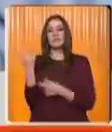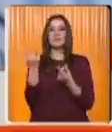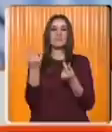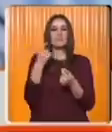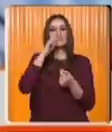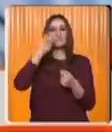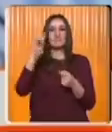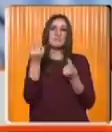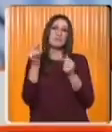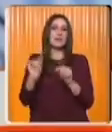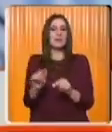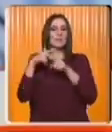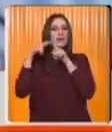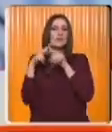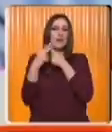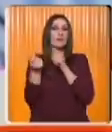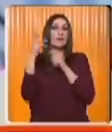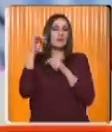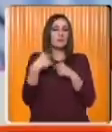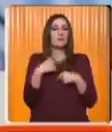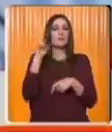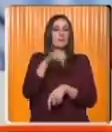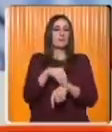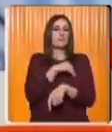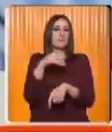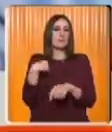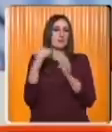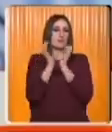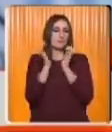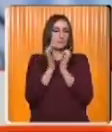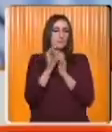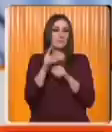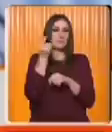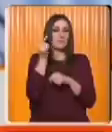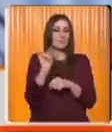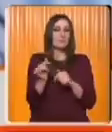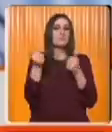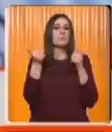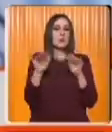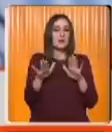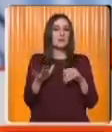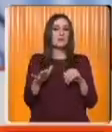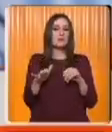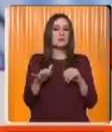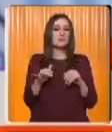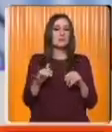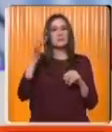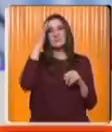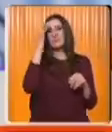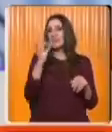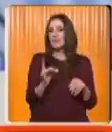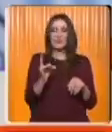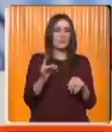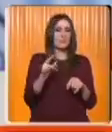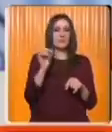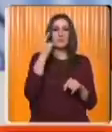barato tirá-los do que arranjá-los. Então eu fui ao médico da Caixa, que era mais barato, só que fiquei traumatizada